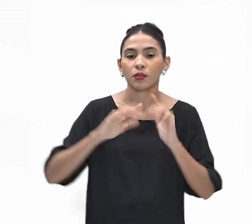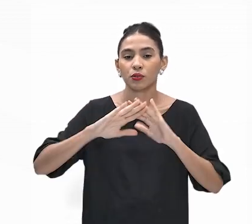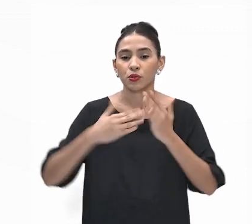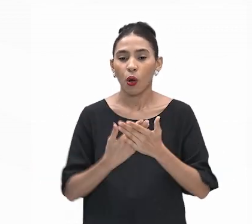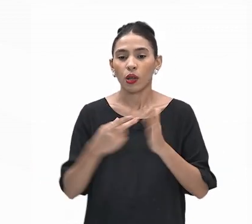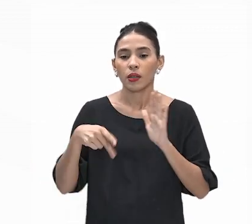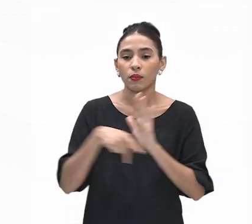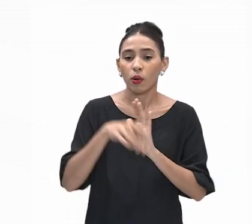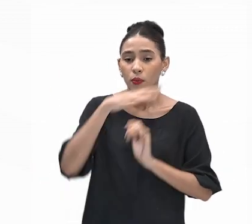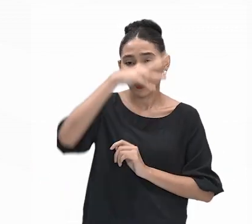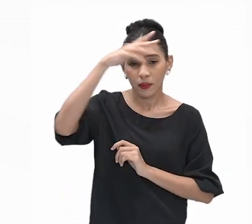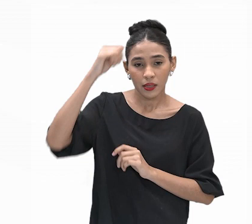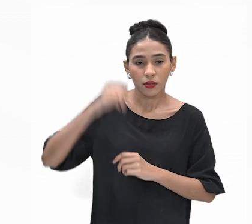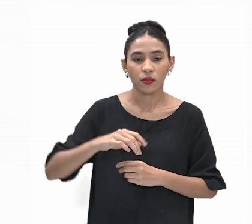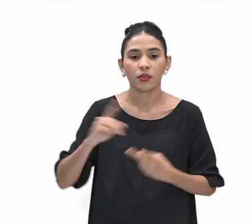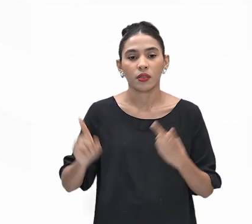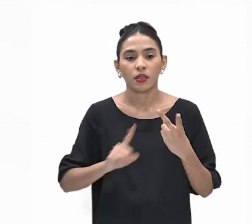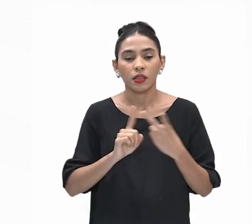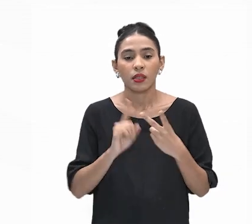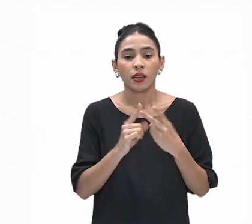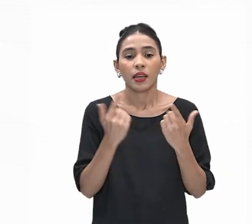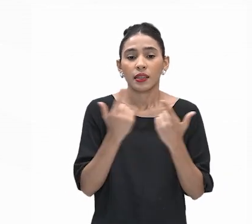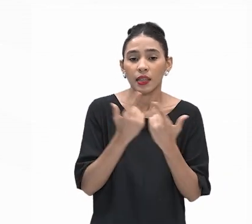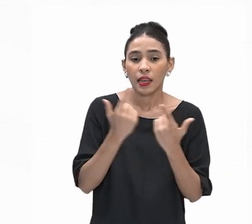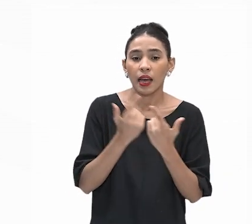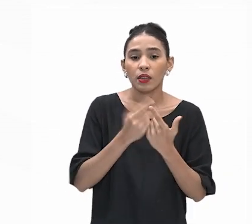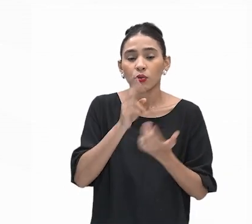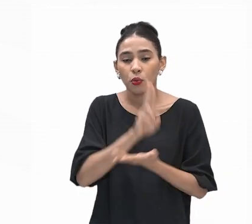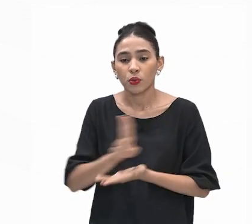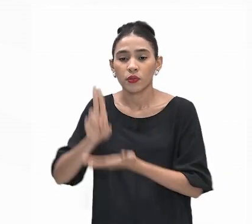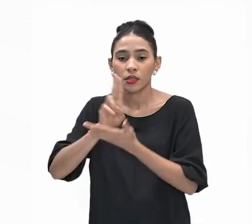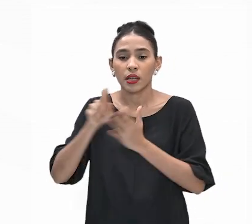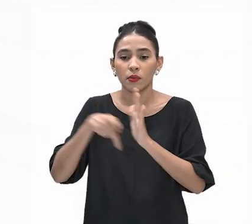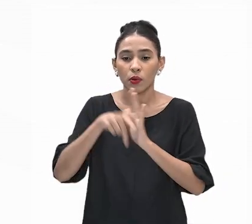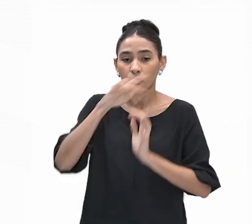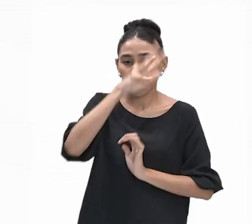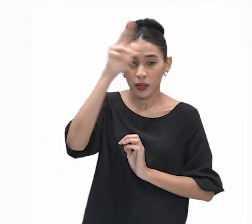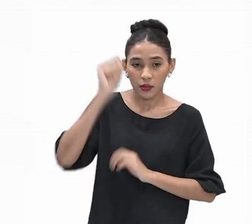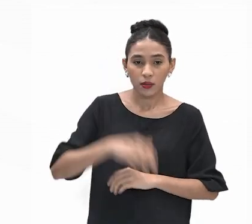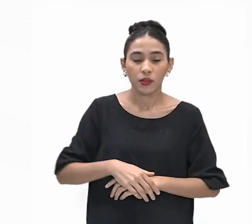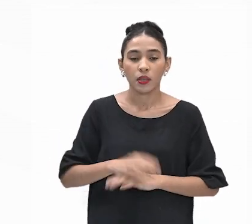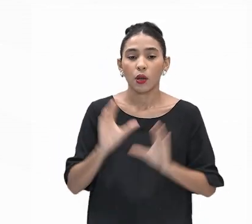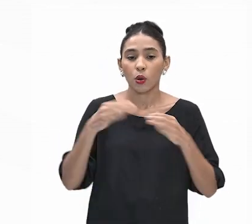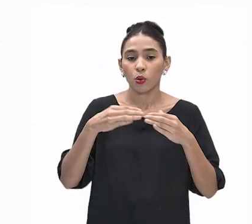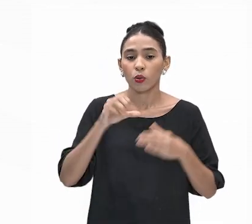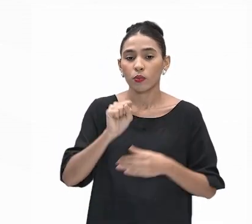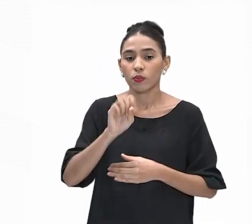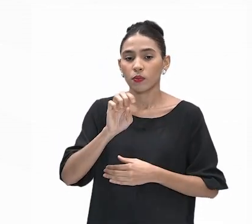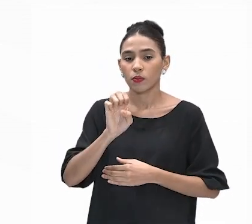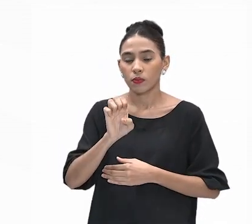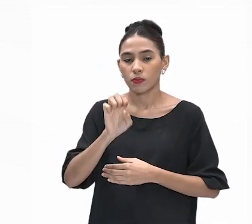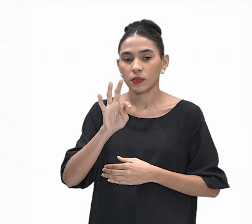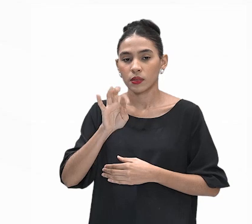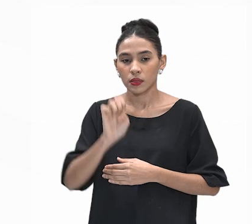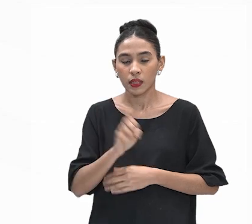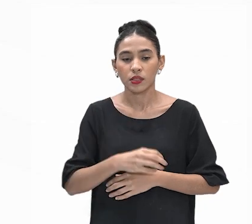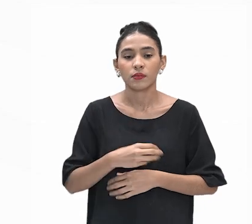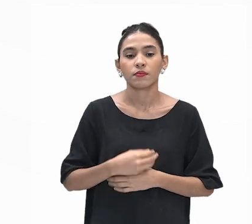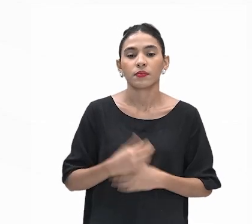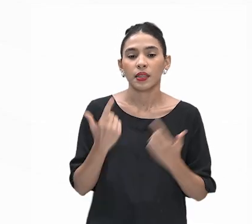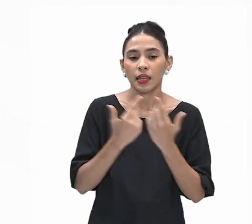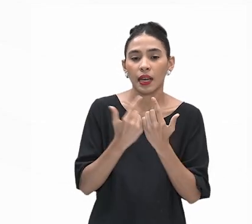do Amazonas, Teatro Universitário do Amazonas, Grupo 7, Teatro Experimental